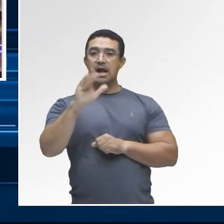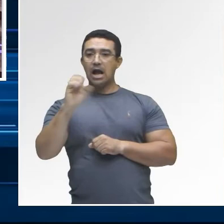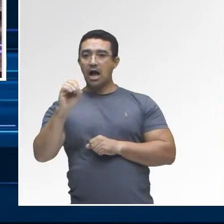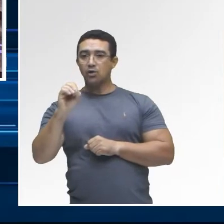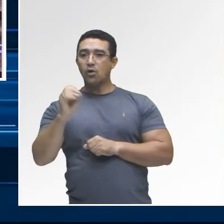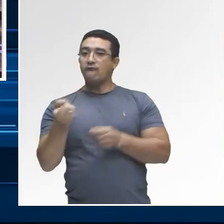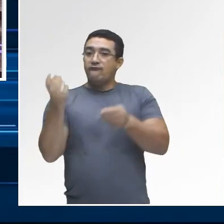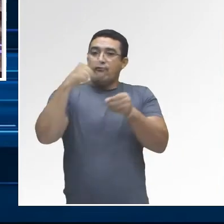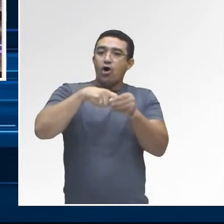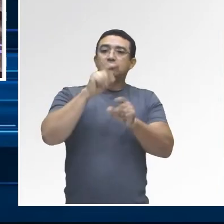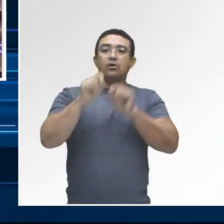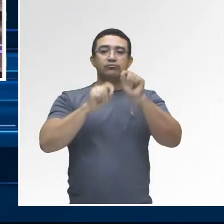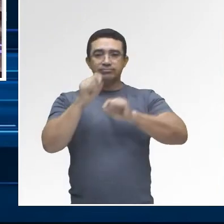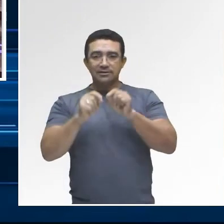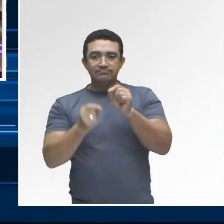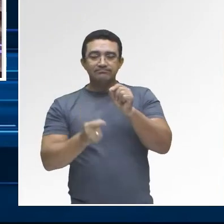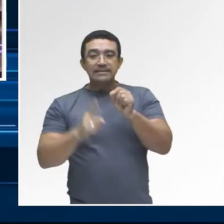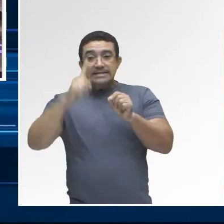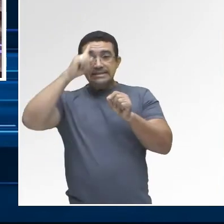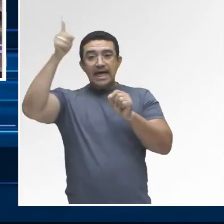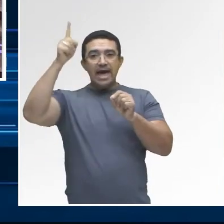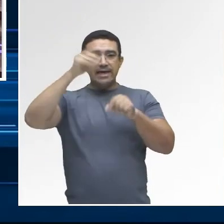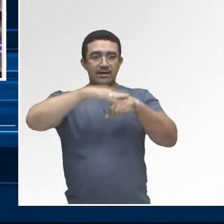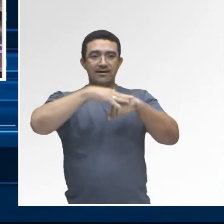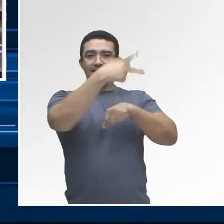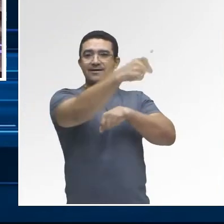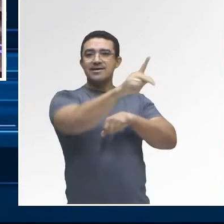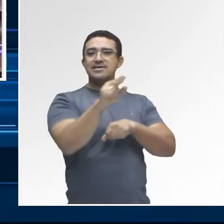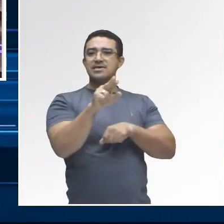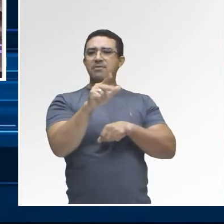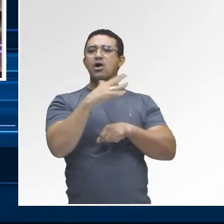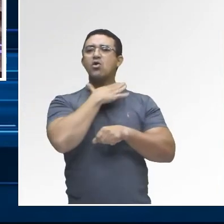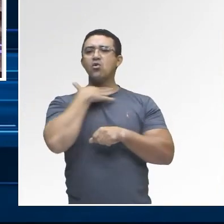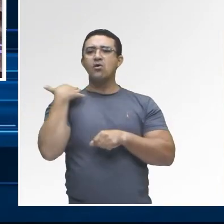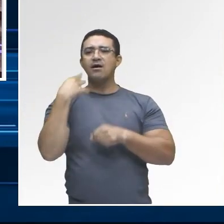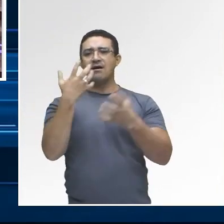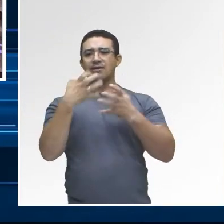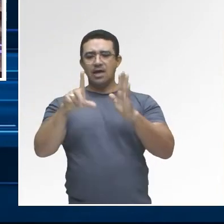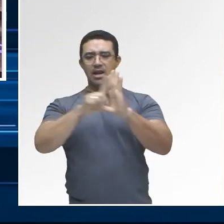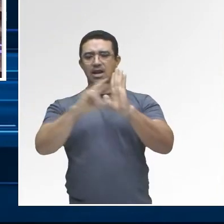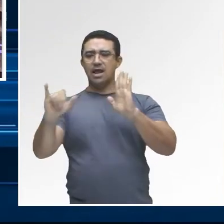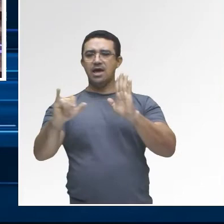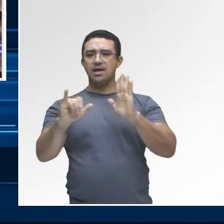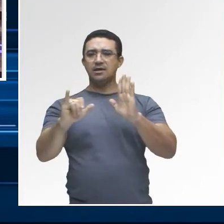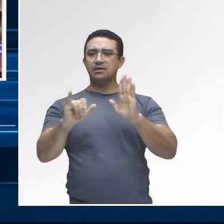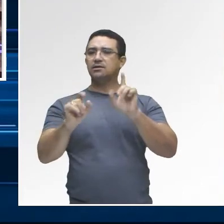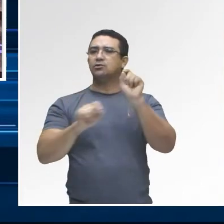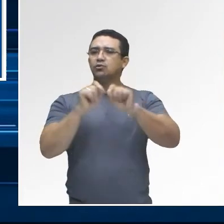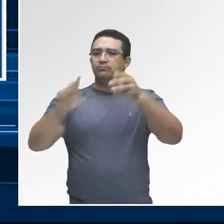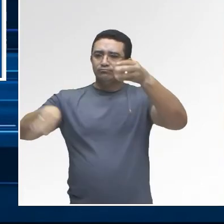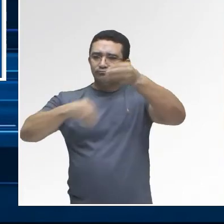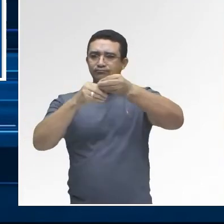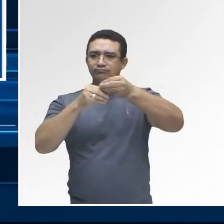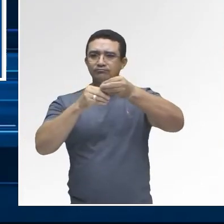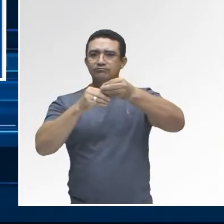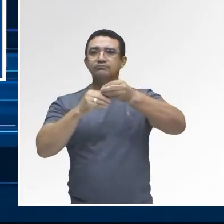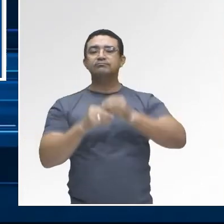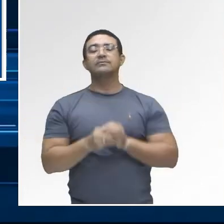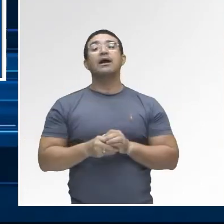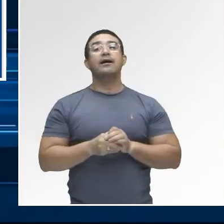irmão. E aí ele vai propor a lei frumentária. O que é a lei frumentária? A lei frumentária, ela propunha